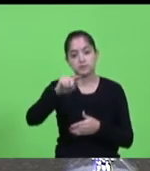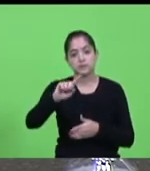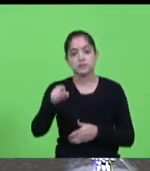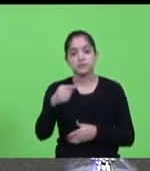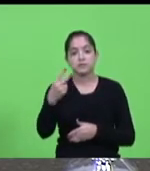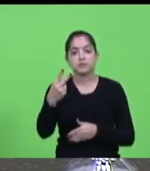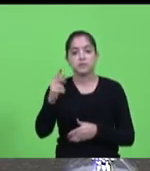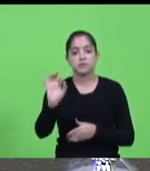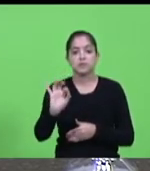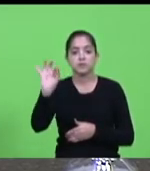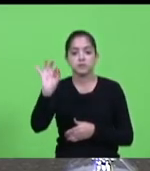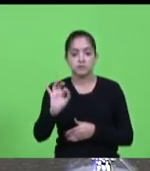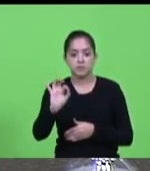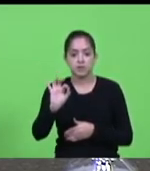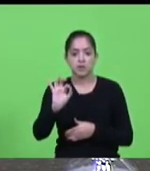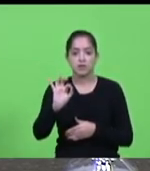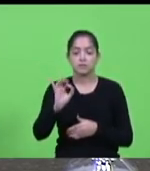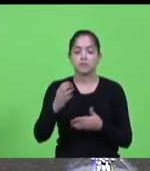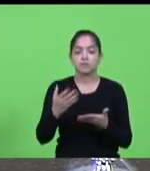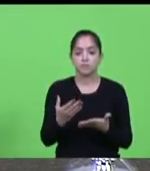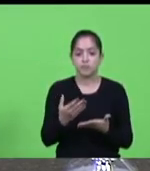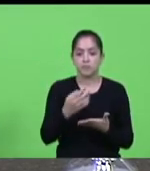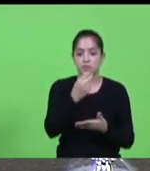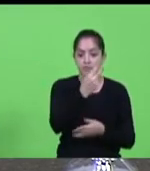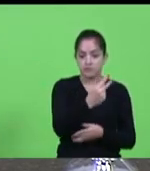27,02% dos abates e